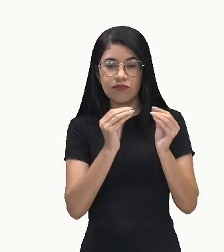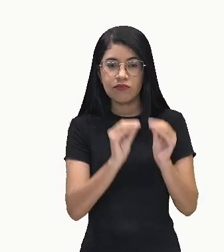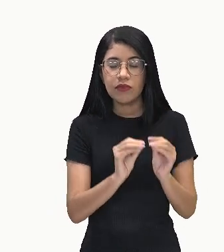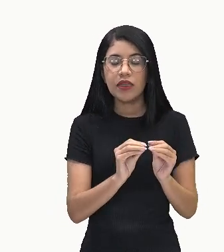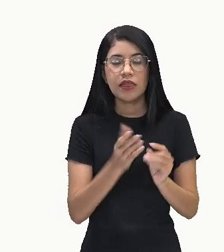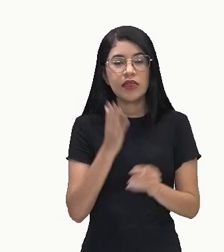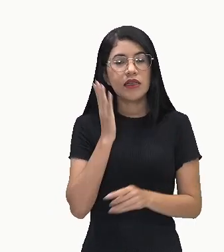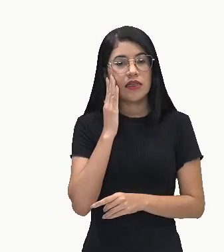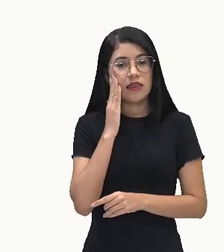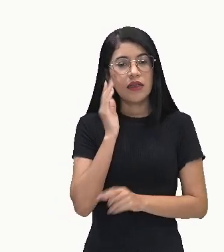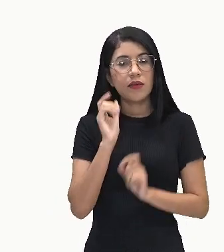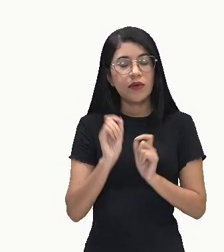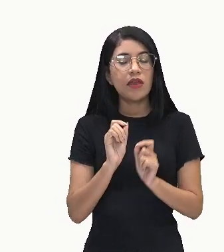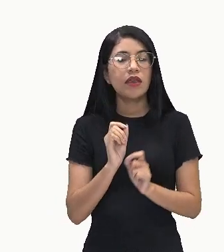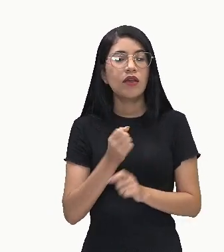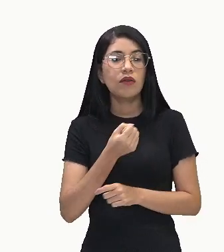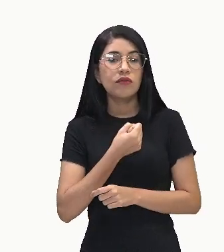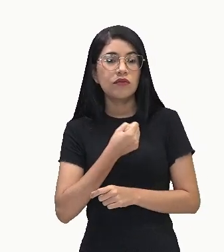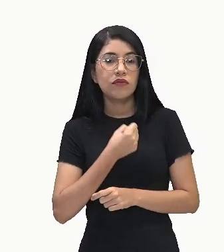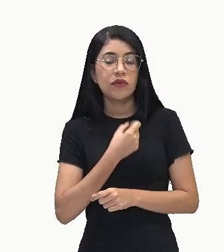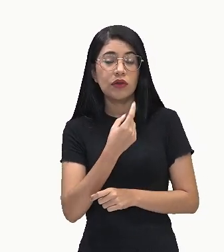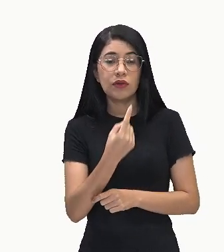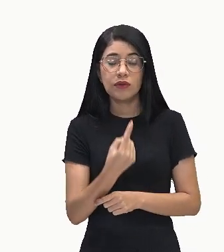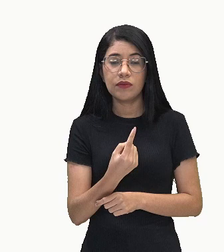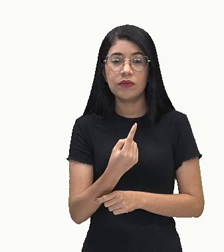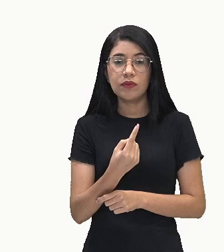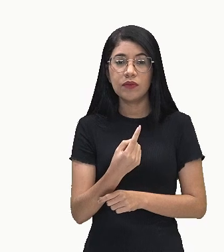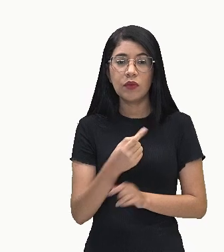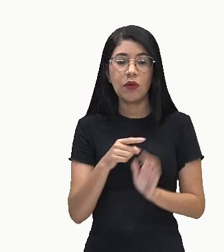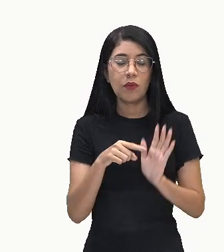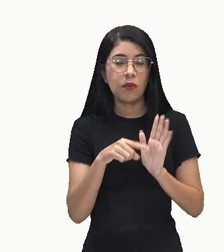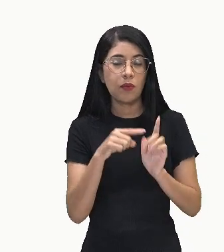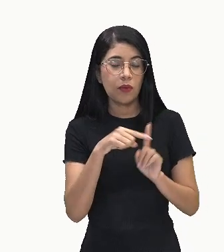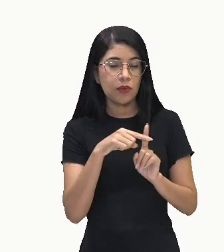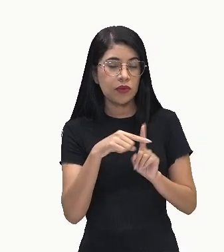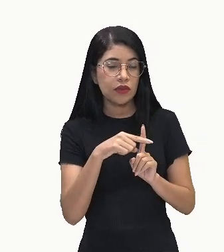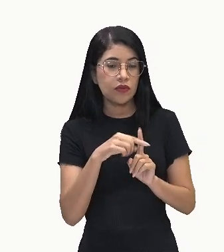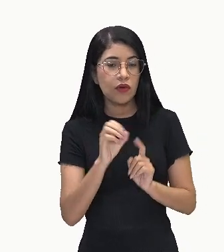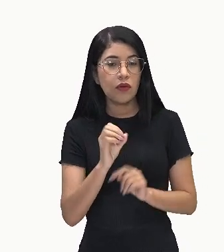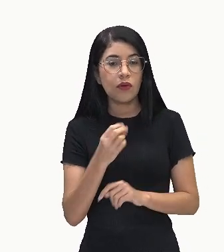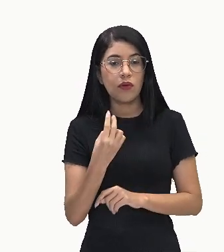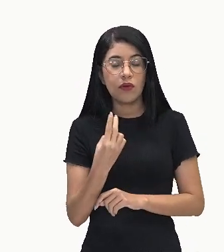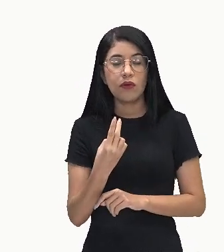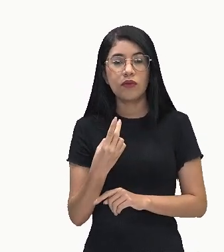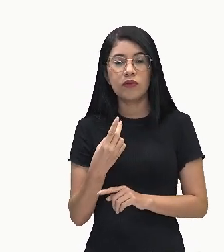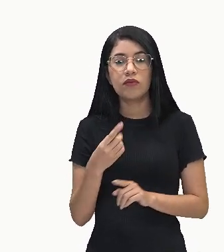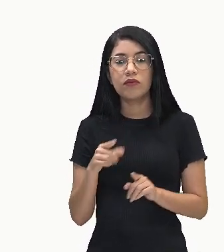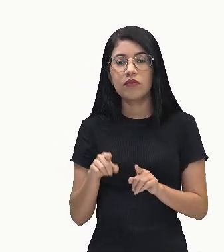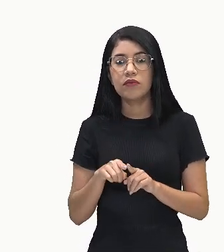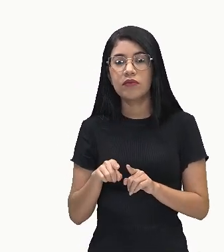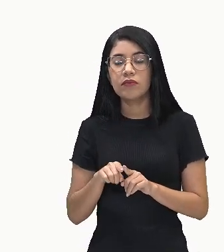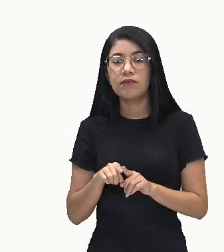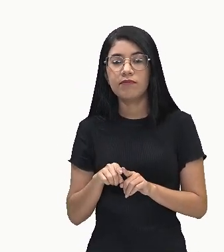automaticamente que o coeficiente pode ser 1, se for positivo, ou, no caso aqui,